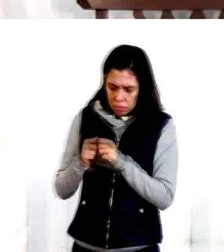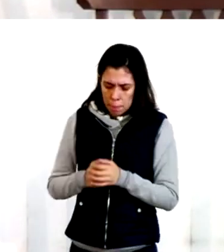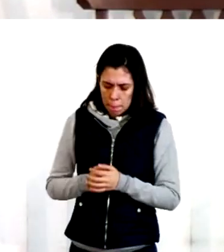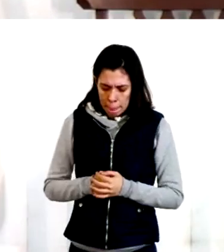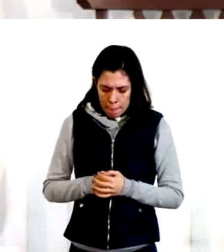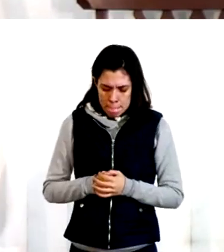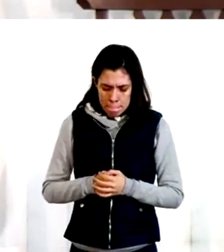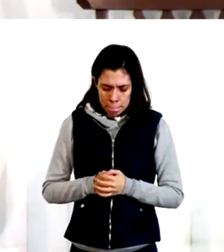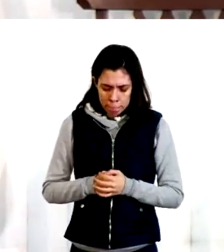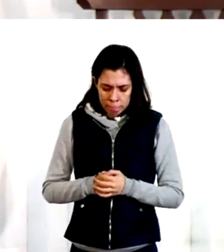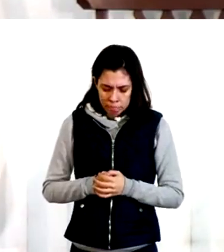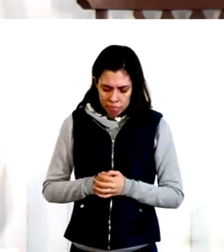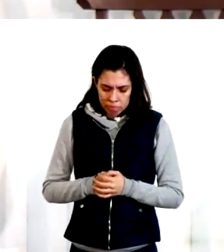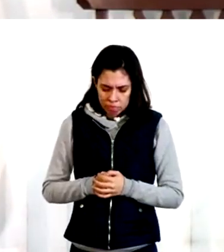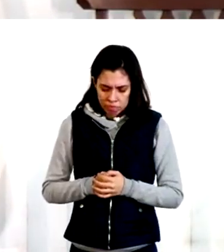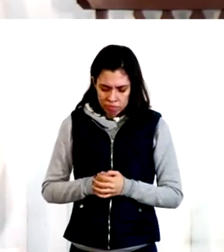precisa.